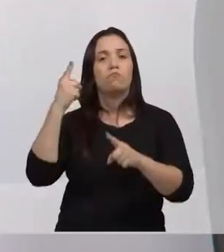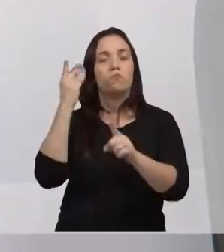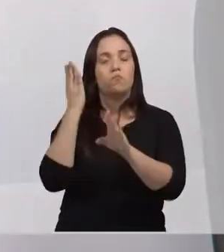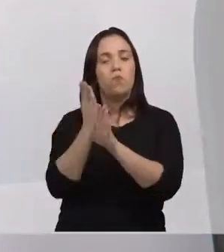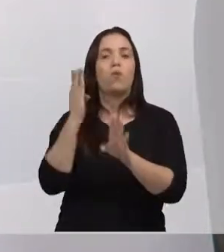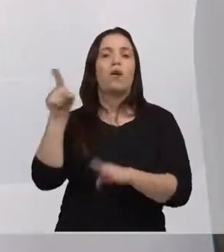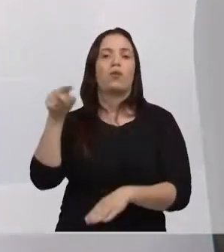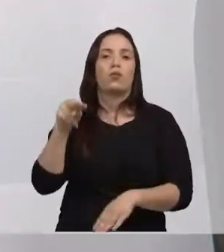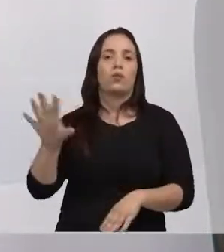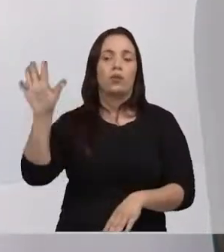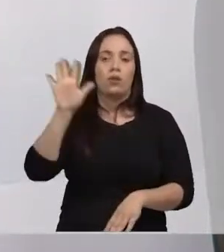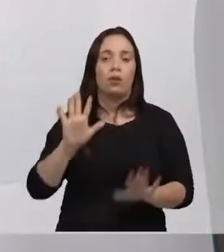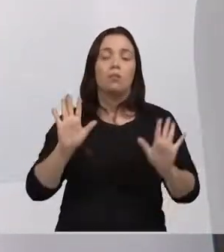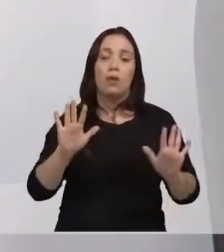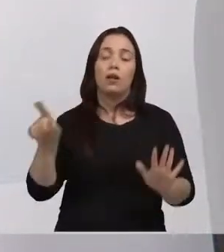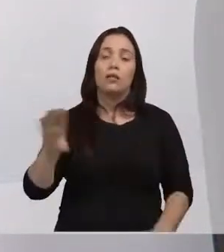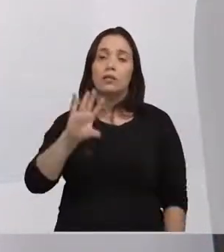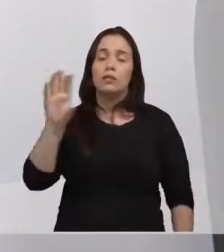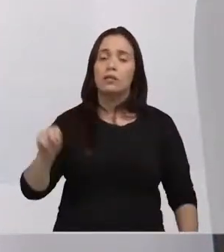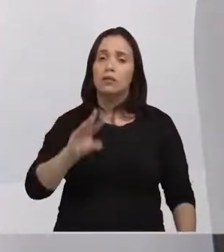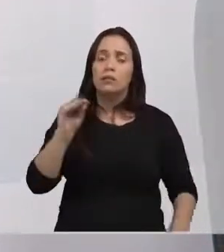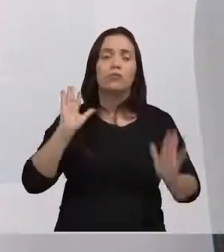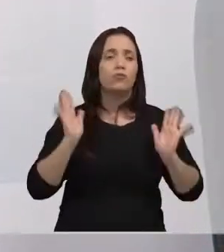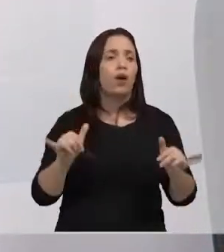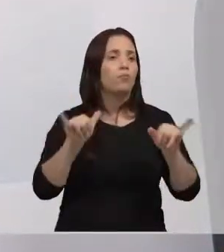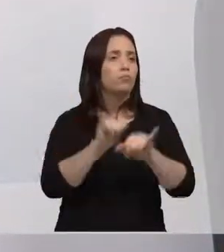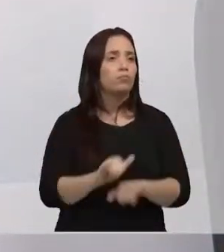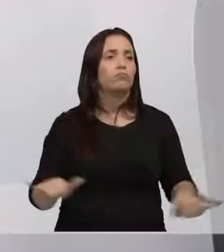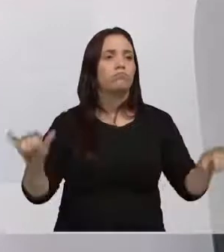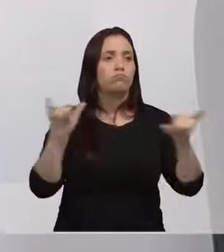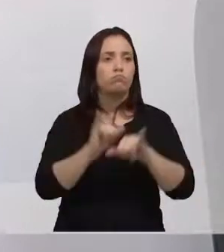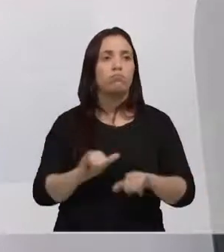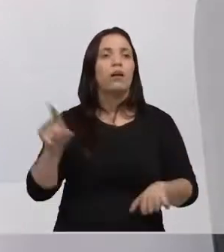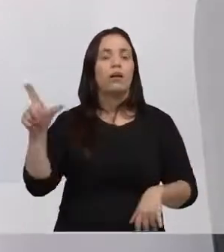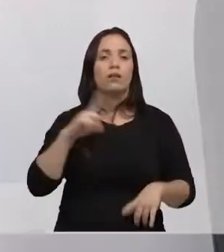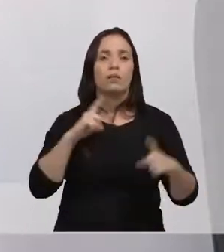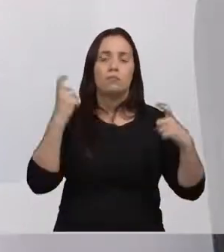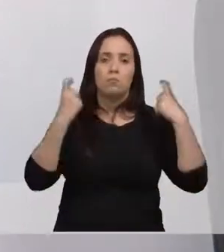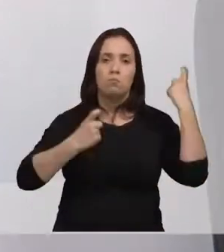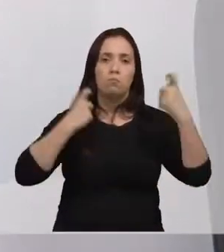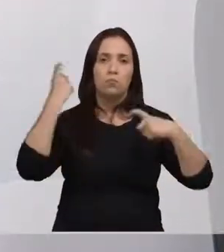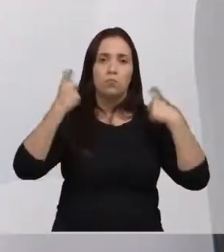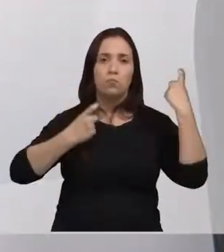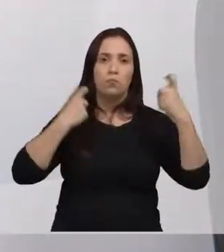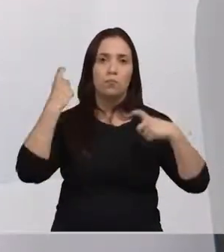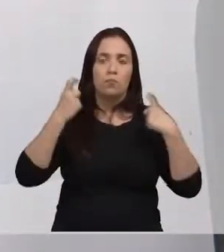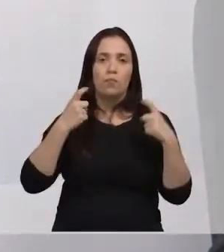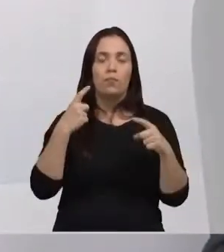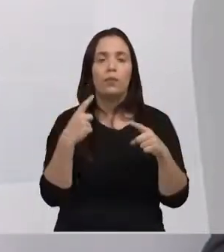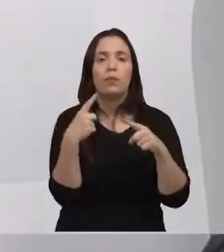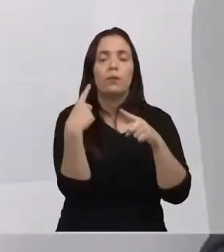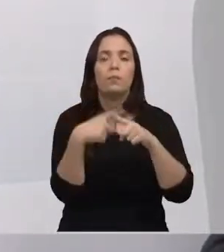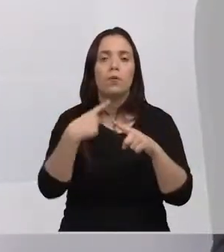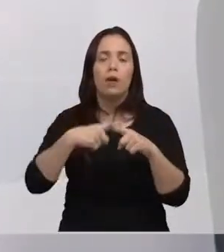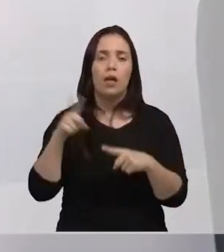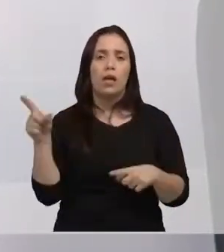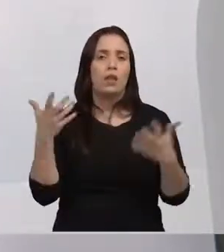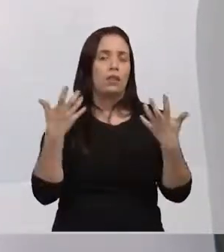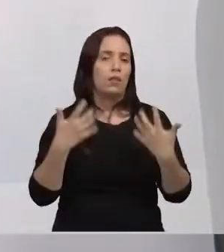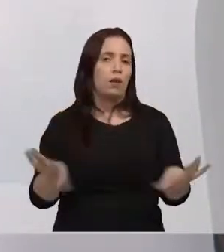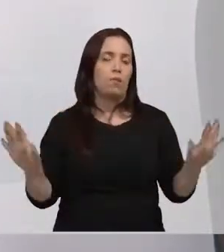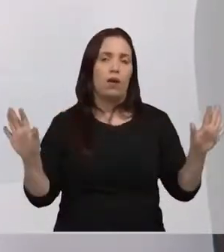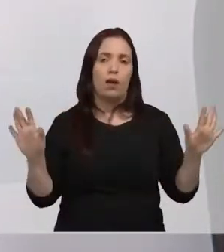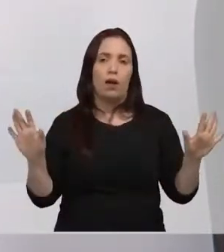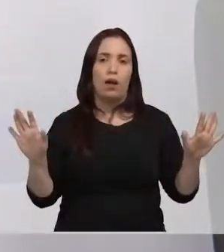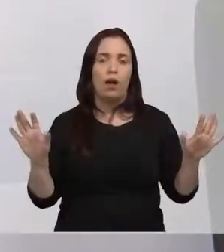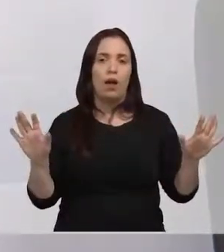lado, Ciro demonstra que está cada vez mais preocupado em não atacar